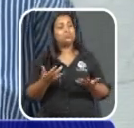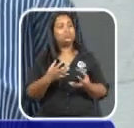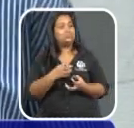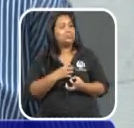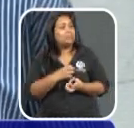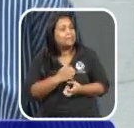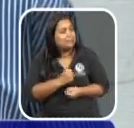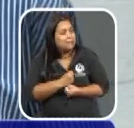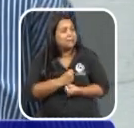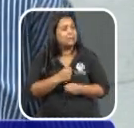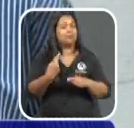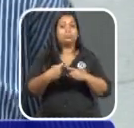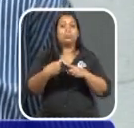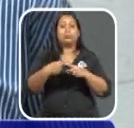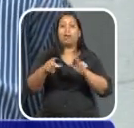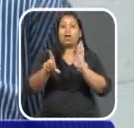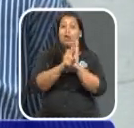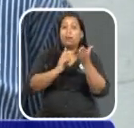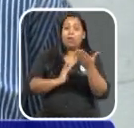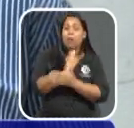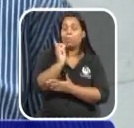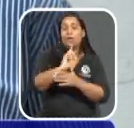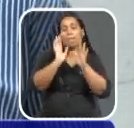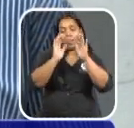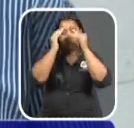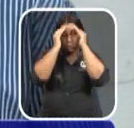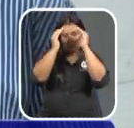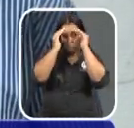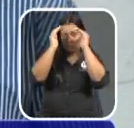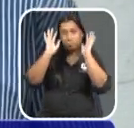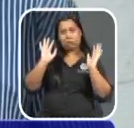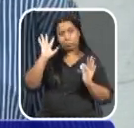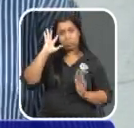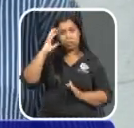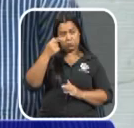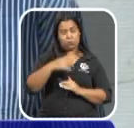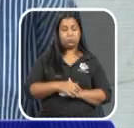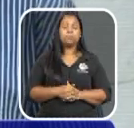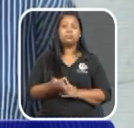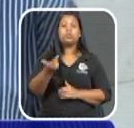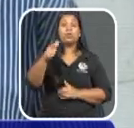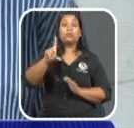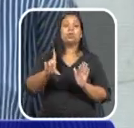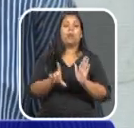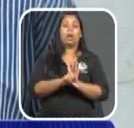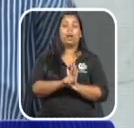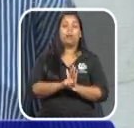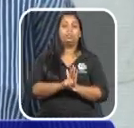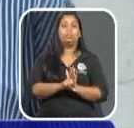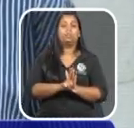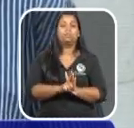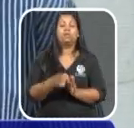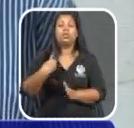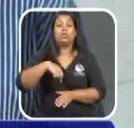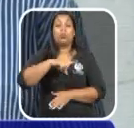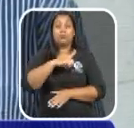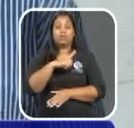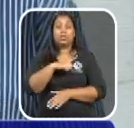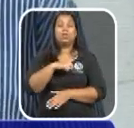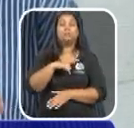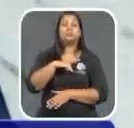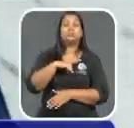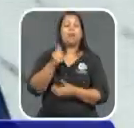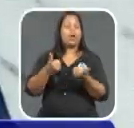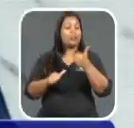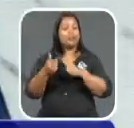triste por a lei não ter sido aprovada, mas respeitamos as decisões judiciais. Outra lei que nós temos e seria